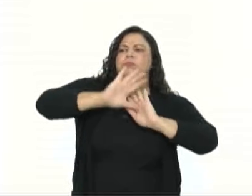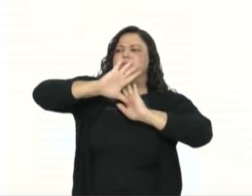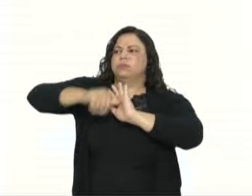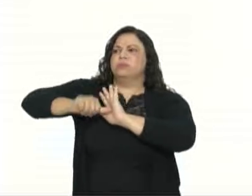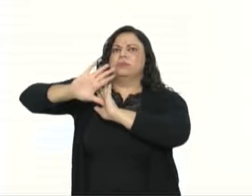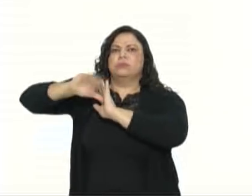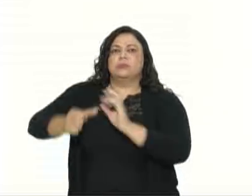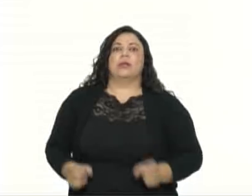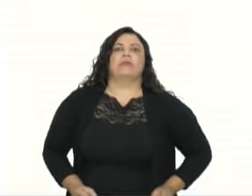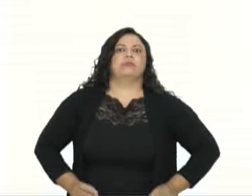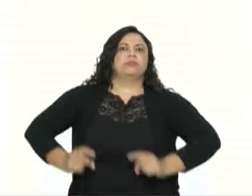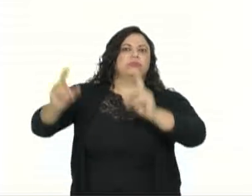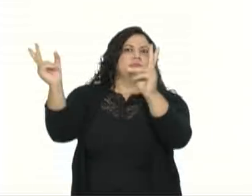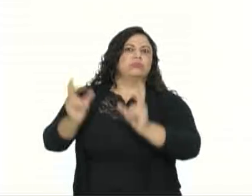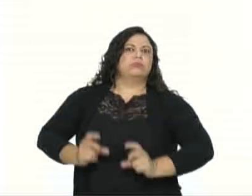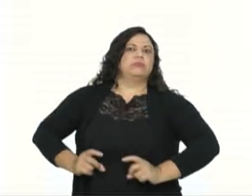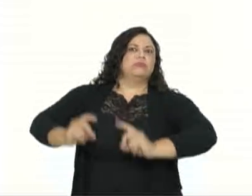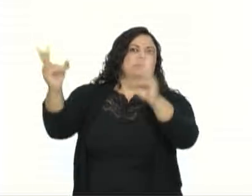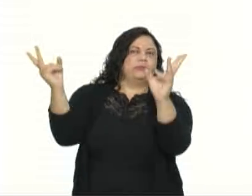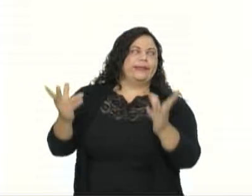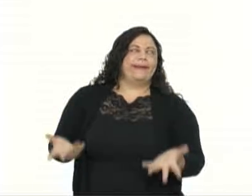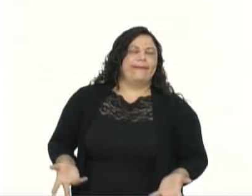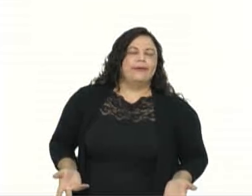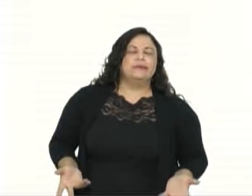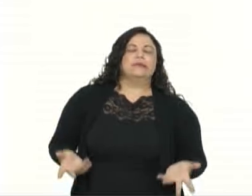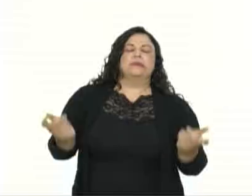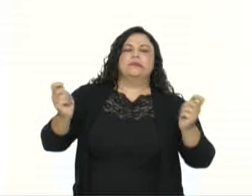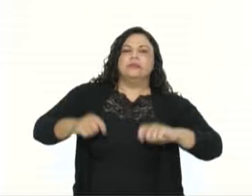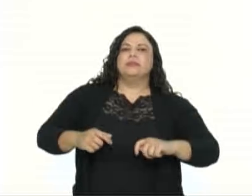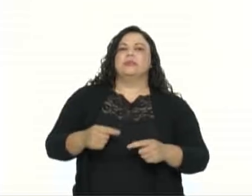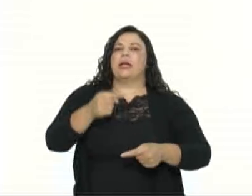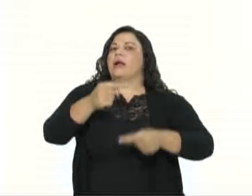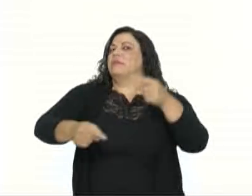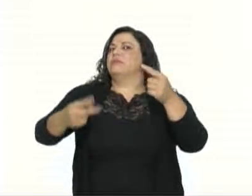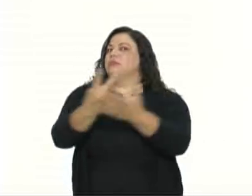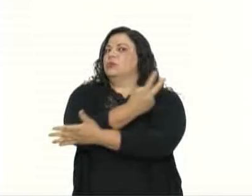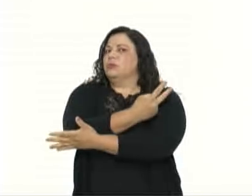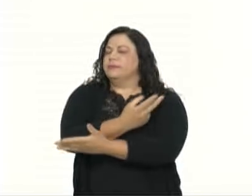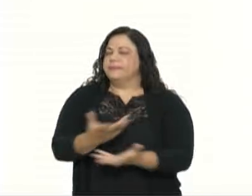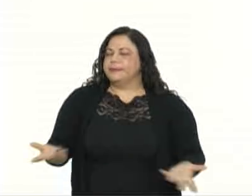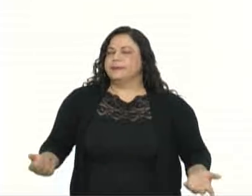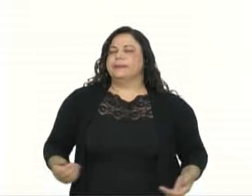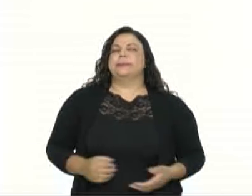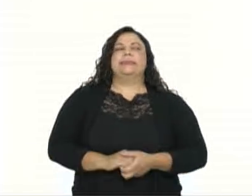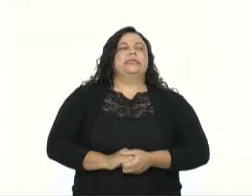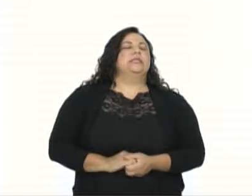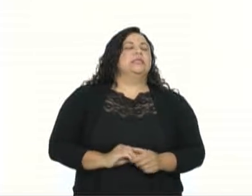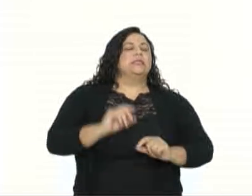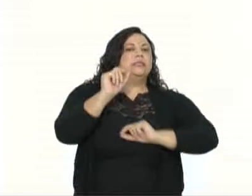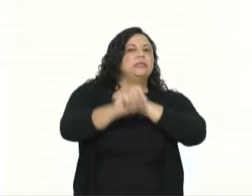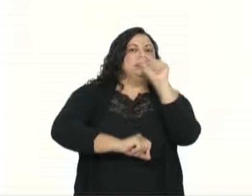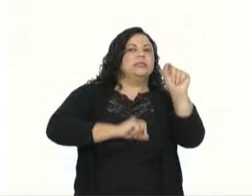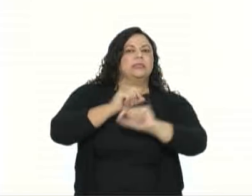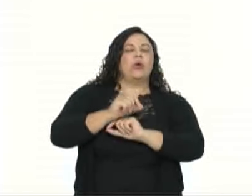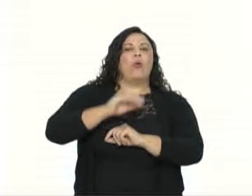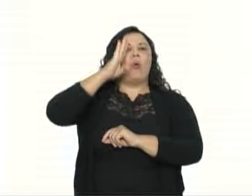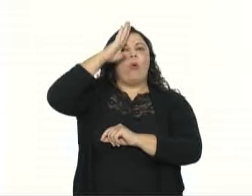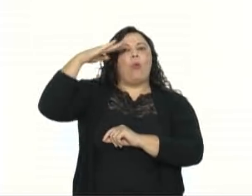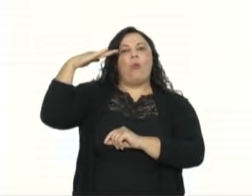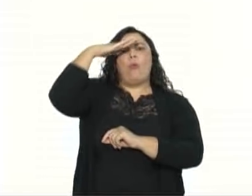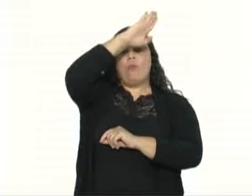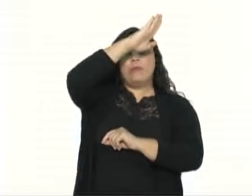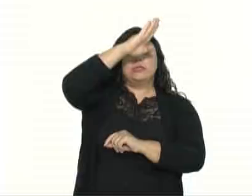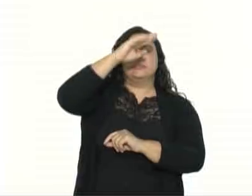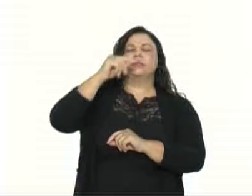preços irrisórios no mercado internacional. O então deputado federal e hoje presidente Jair Bolsonaro, um entusiasta da multifuncionalidade do